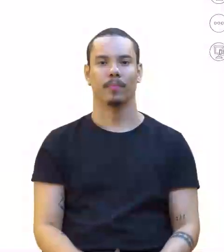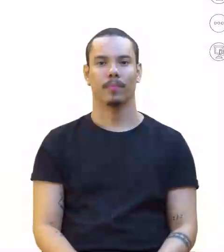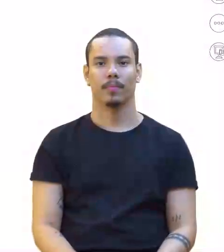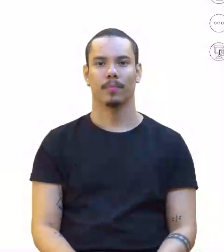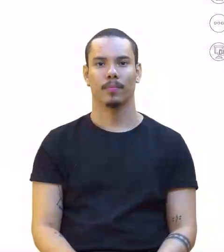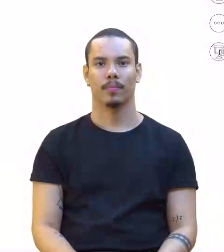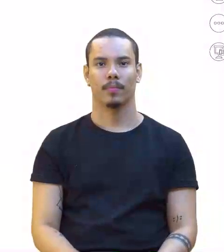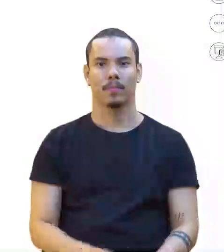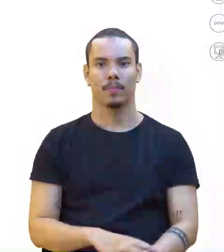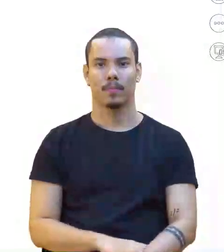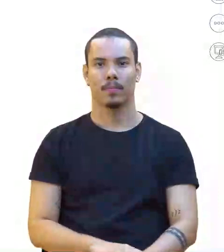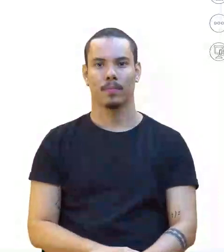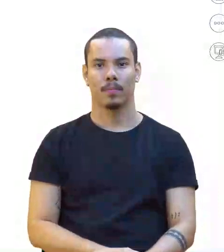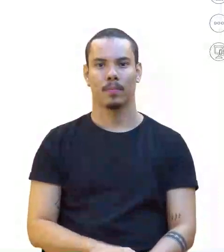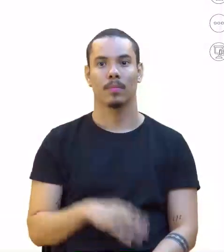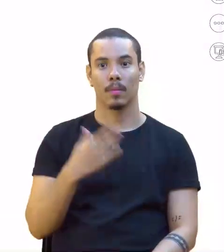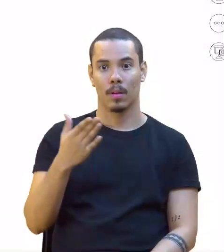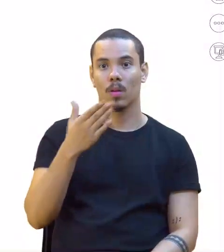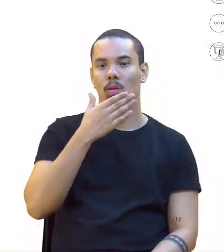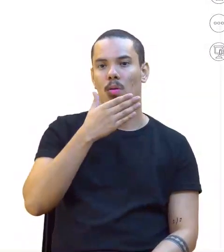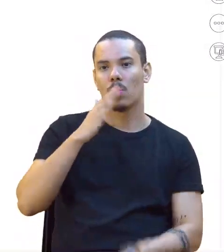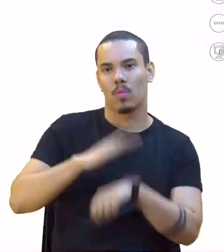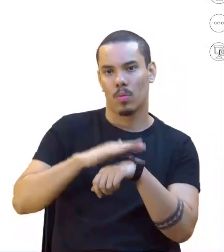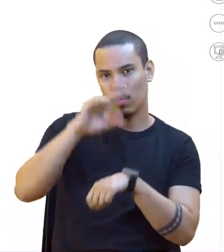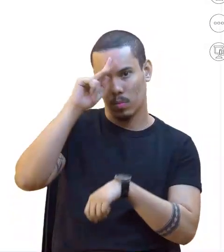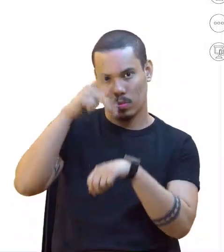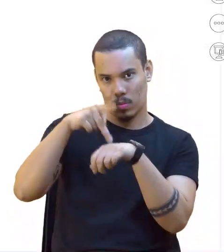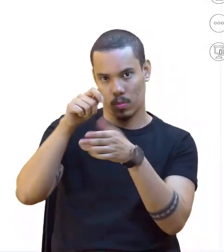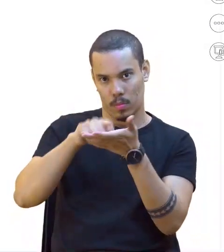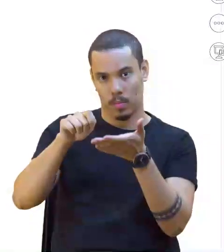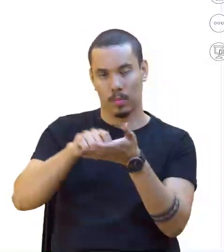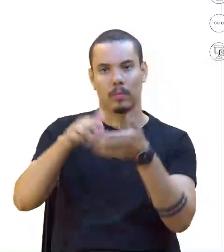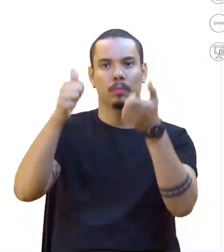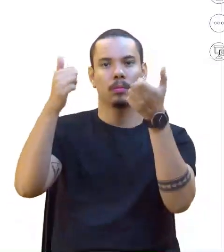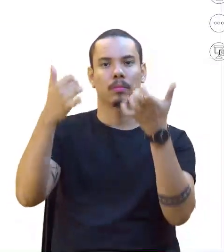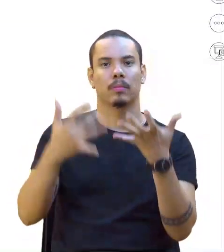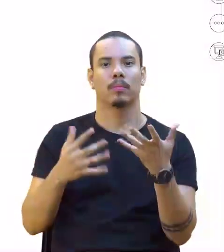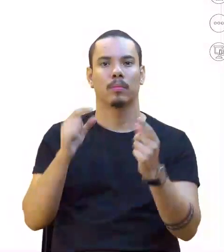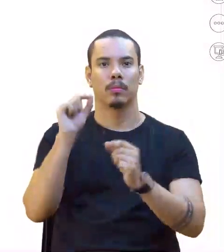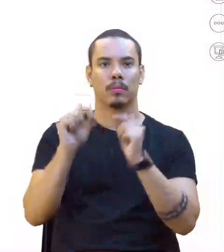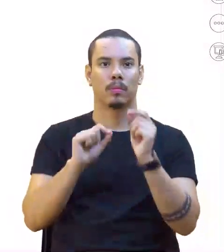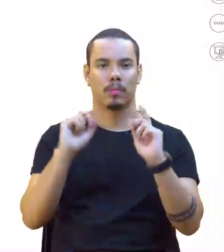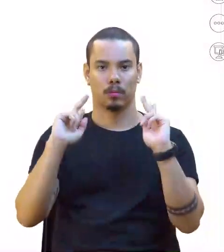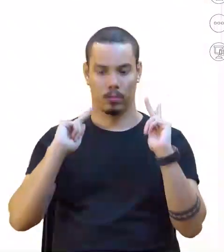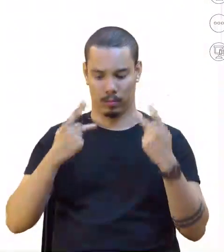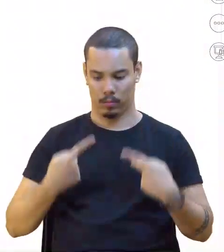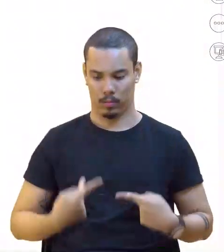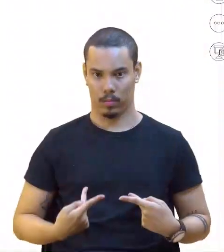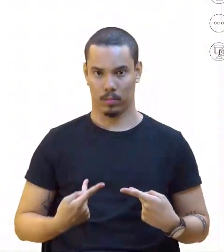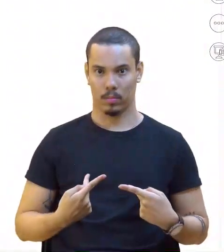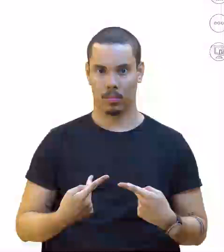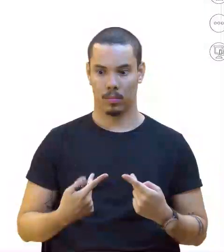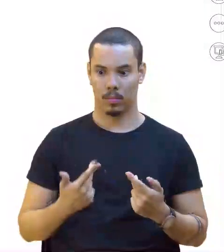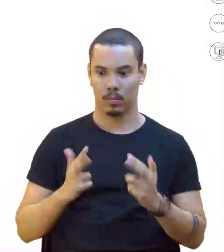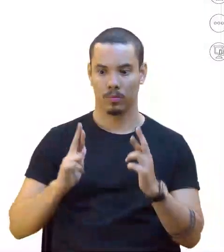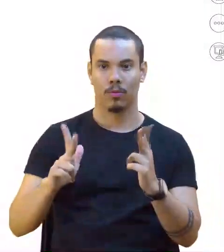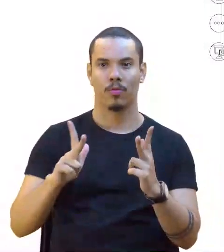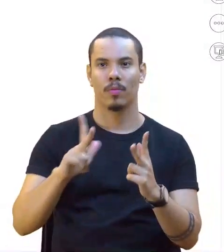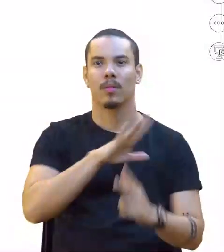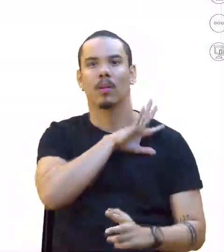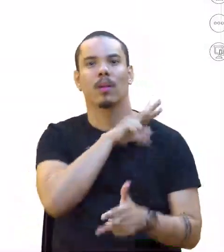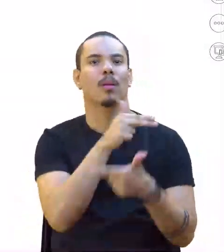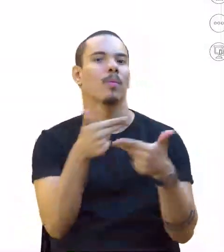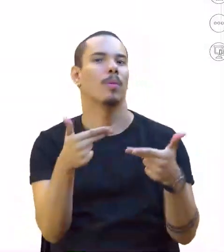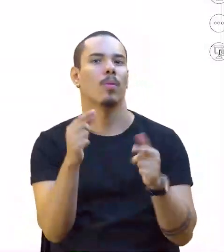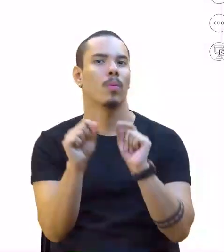homem, né, Leslie constatou, esse estudioso constatou, que a diferença entre os homens e os outros animais era uma